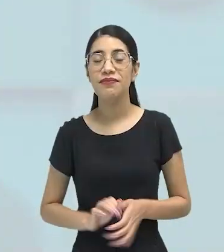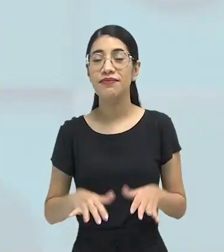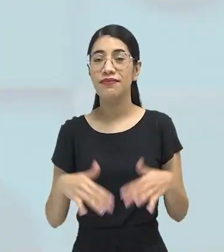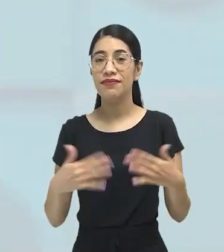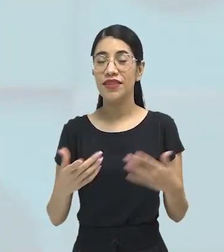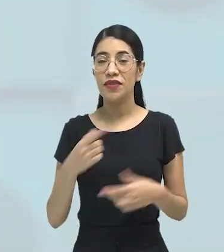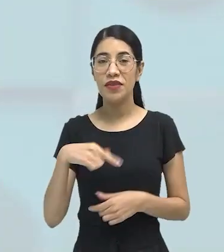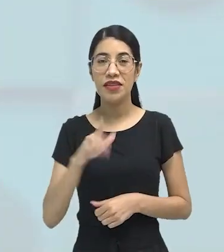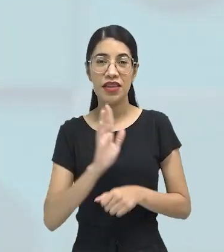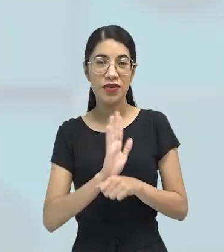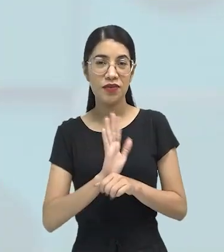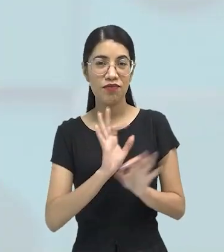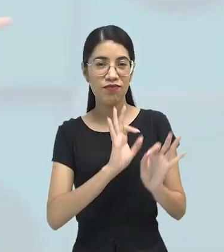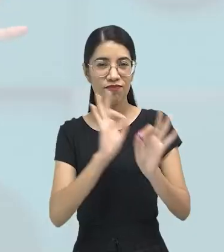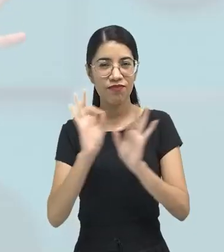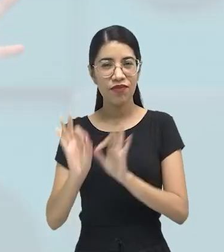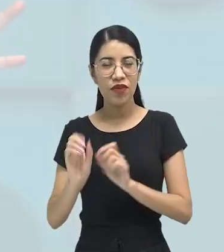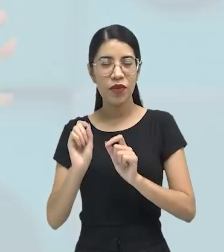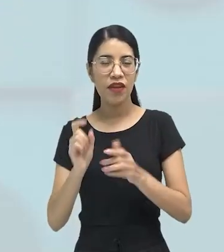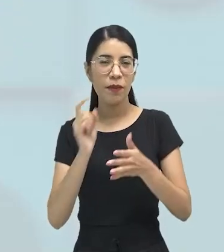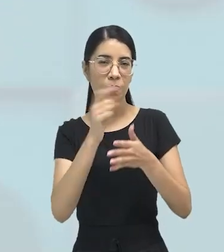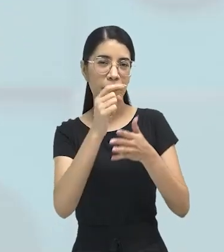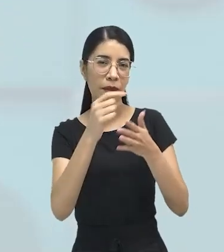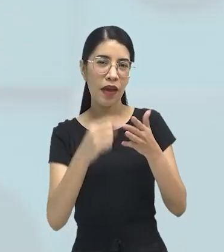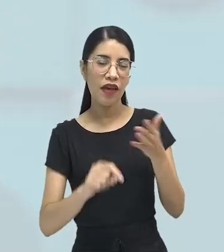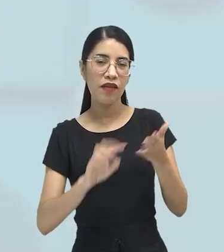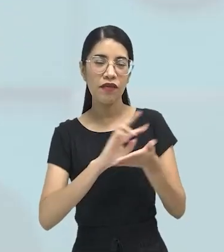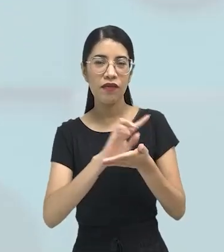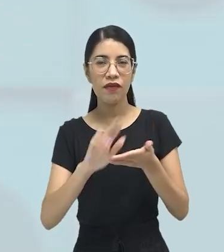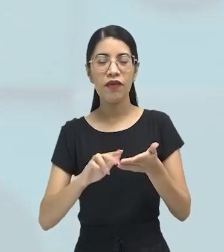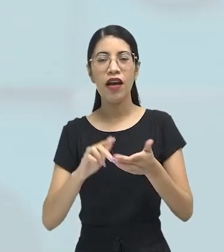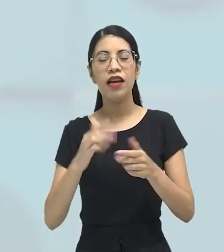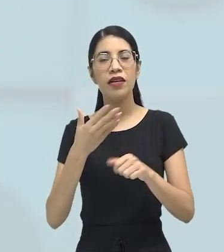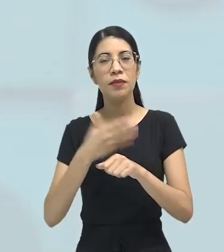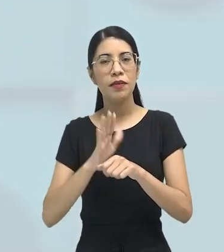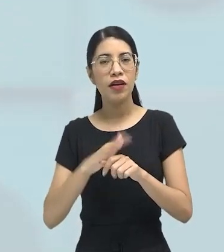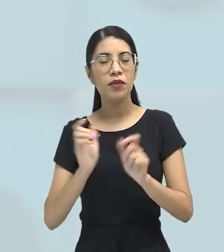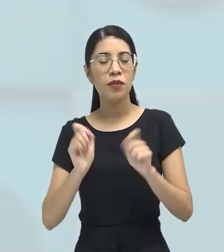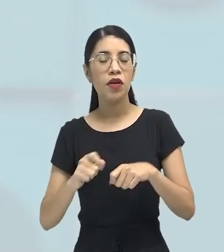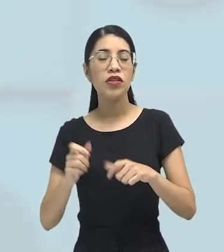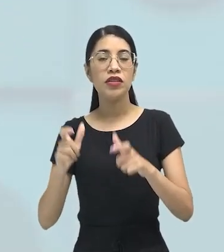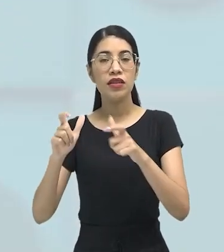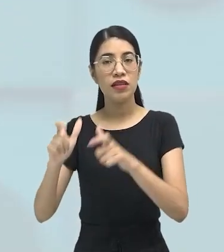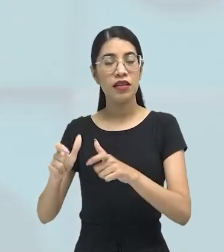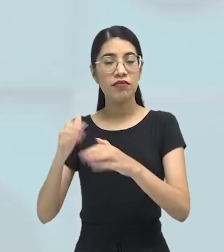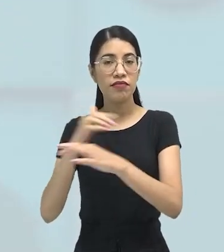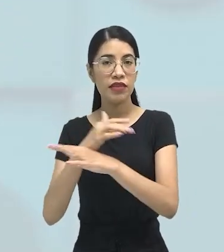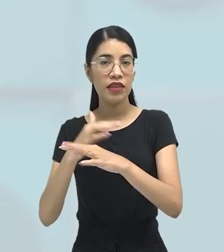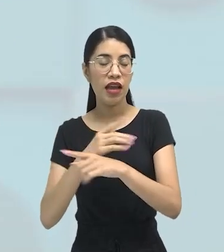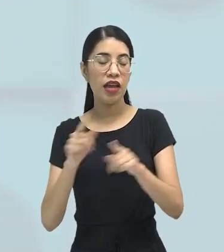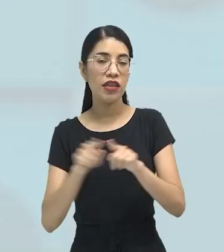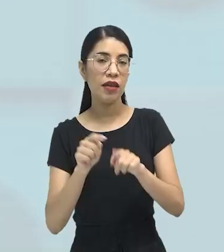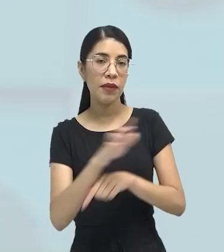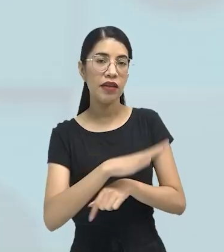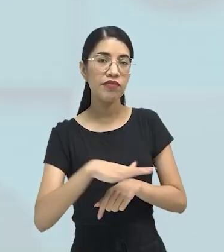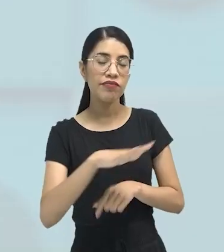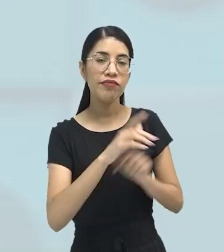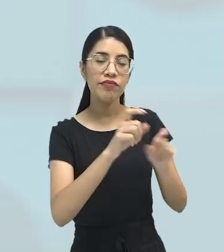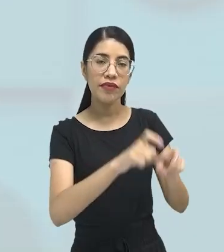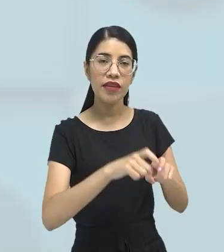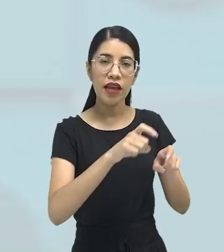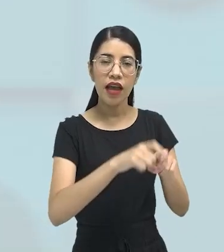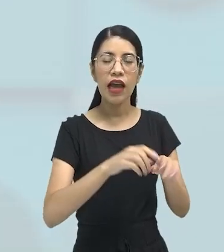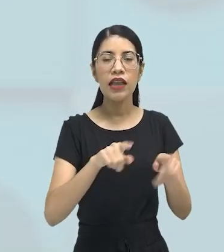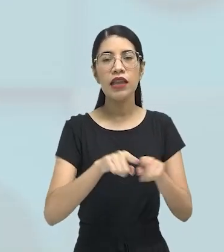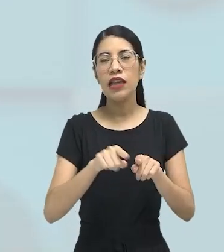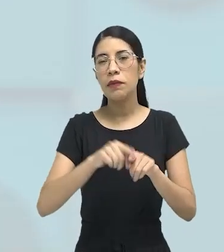Muito bem, vocês viram aí várias atividades que podem ser feitas tanto no ambiente da cidade, quanto no campo, quanto